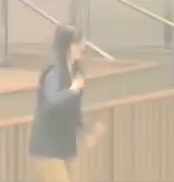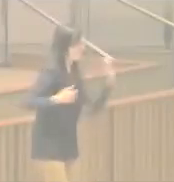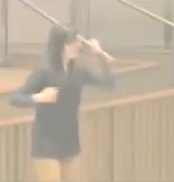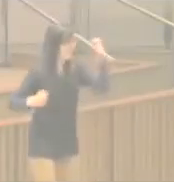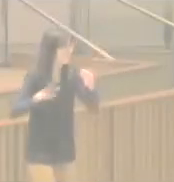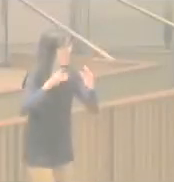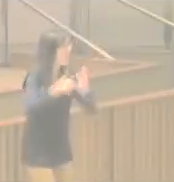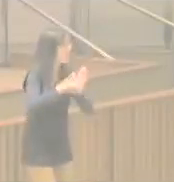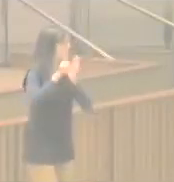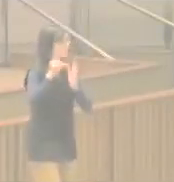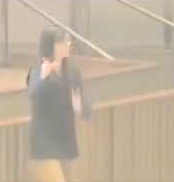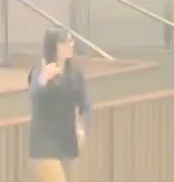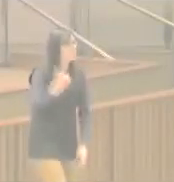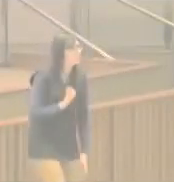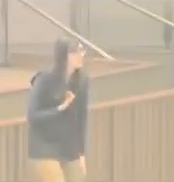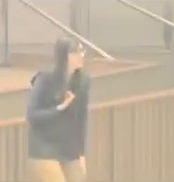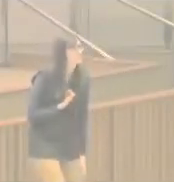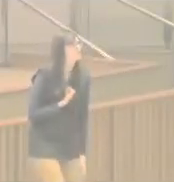matou.